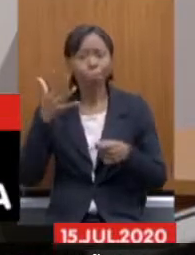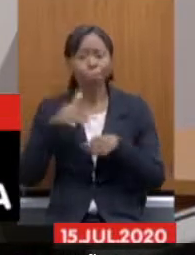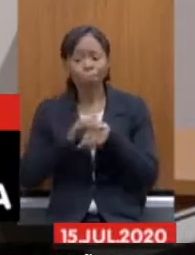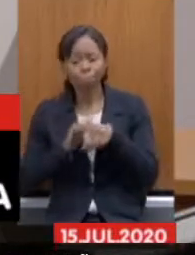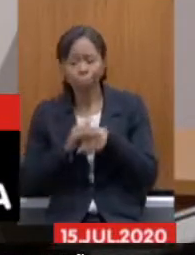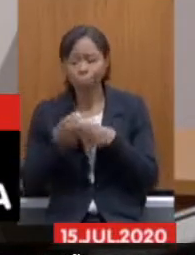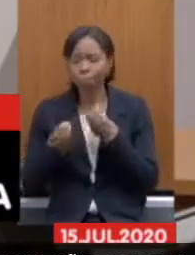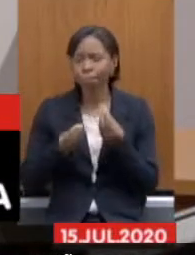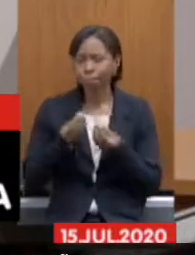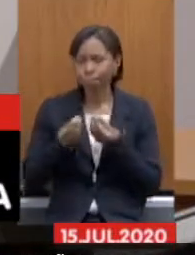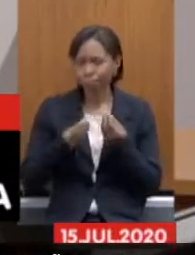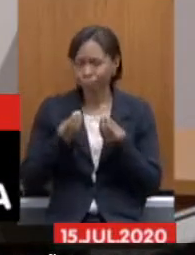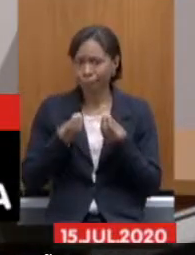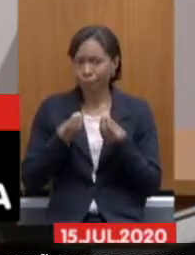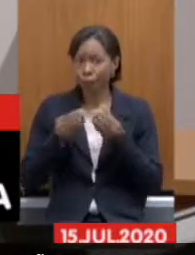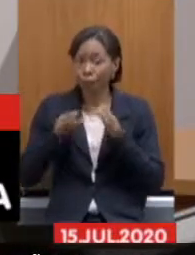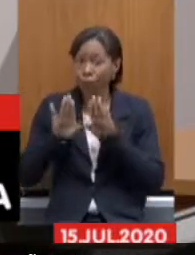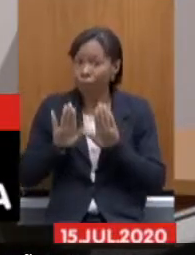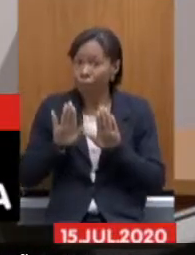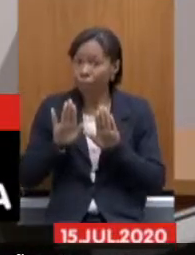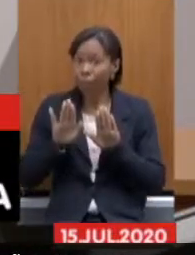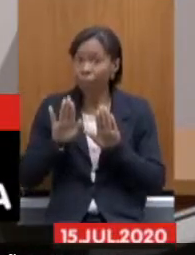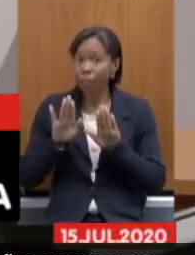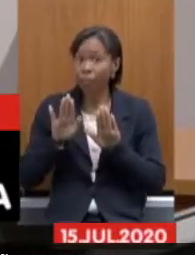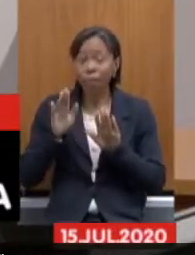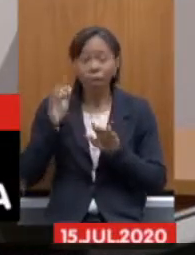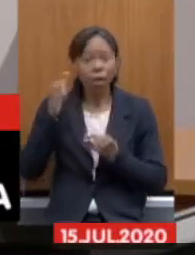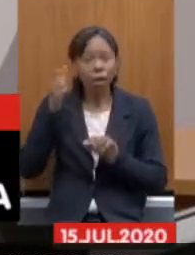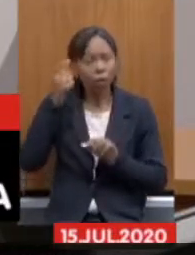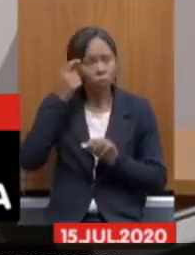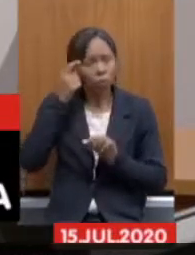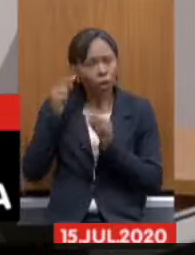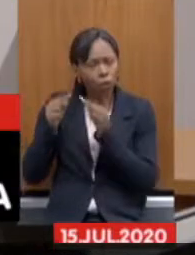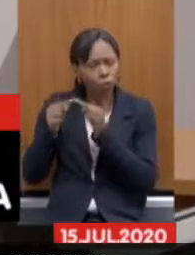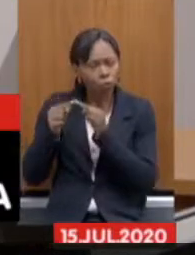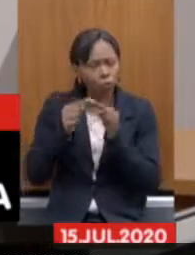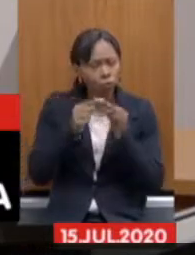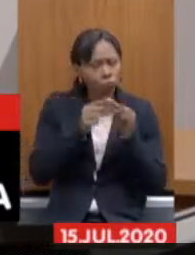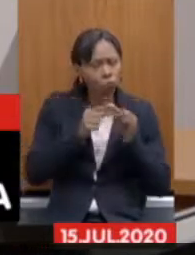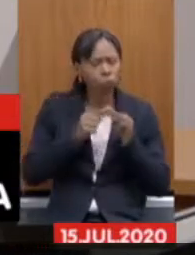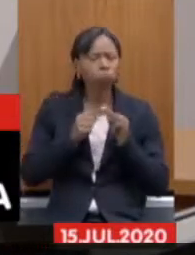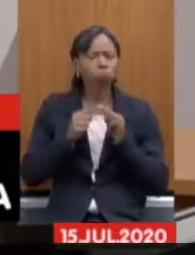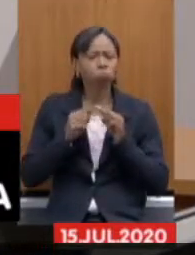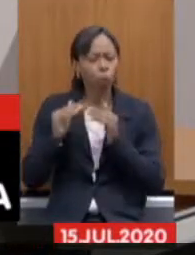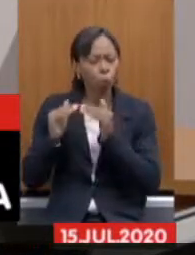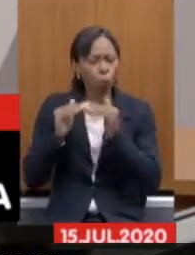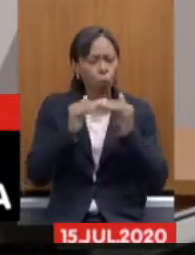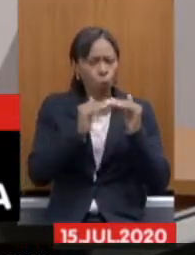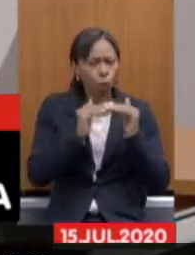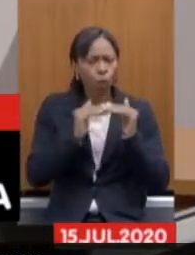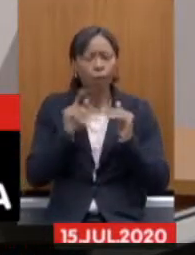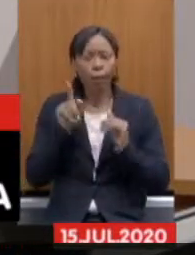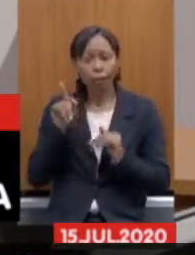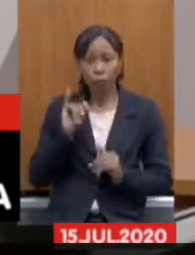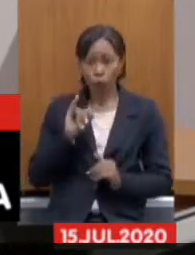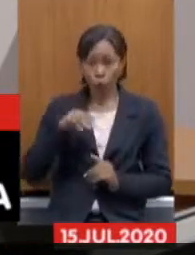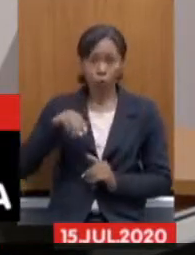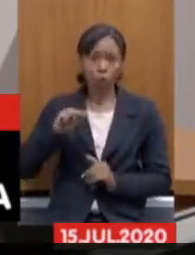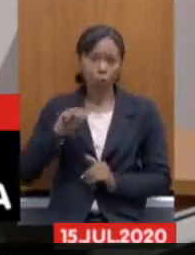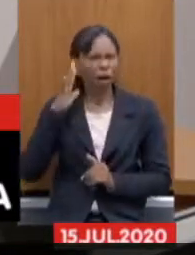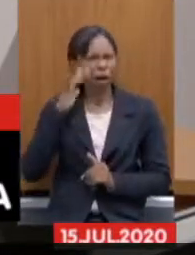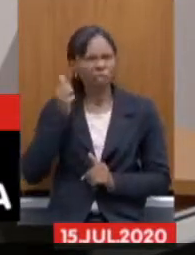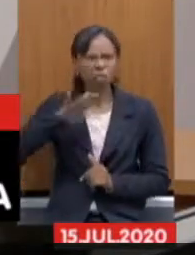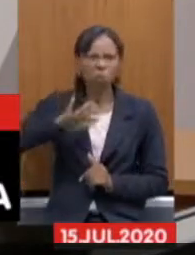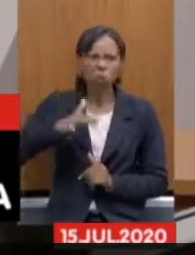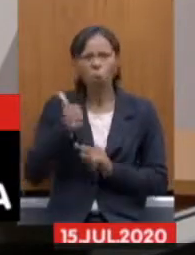mas sair de vamos sair um consenso a nós nós da associação prima achamos que razoável aí em torno